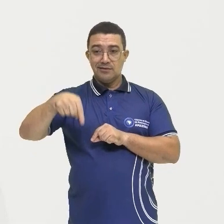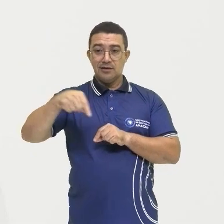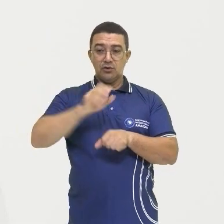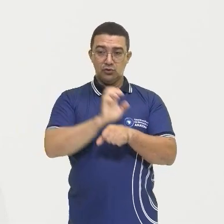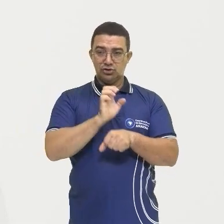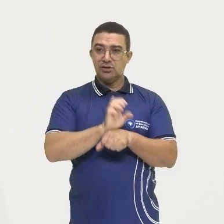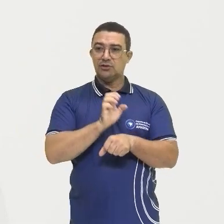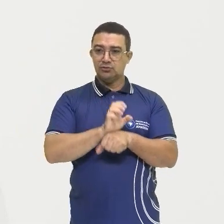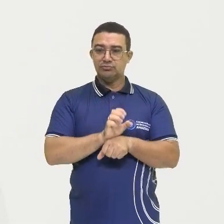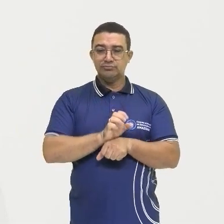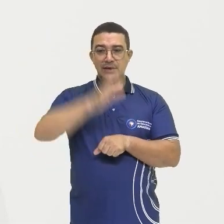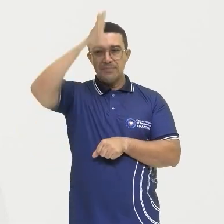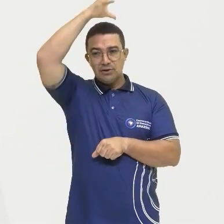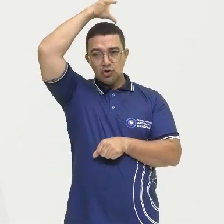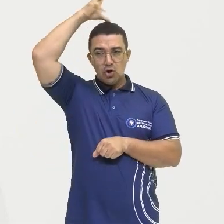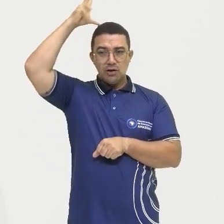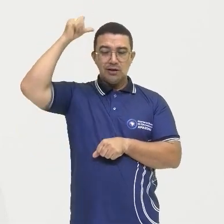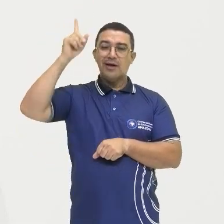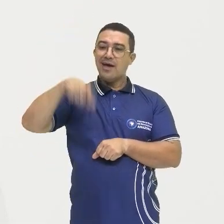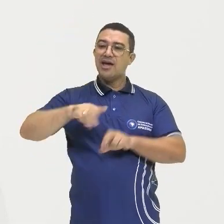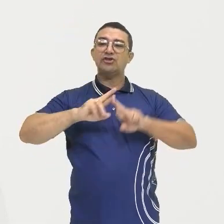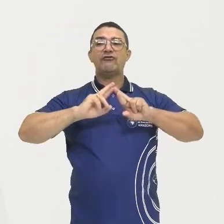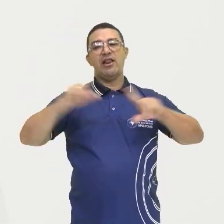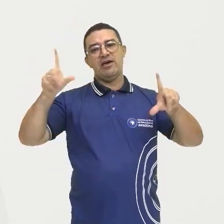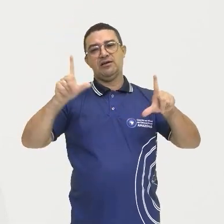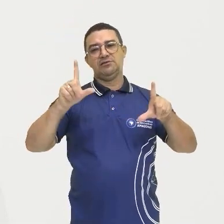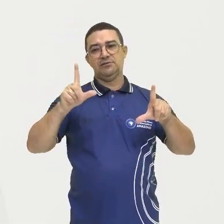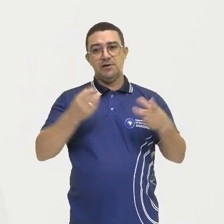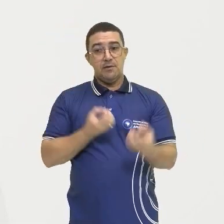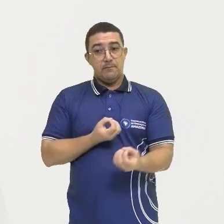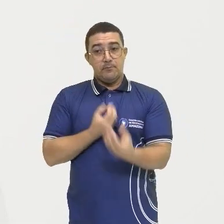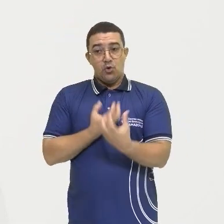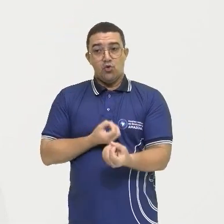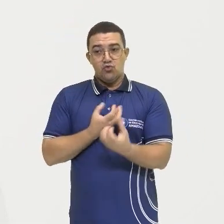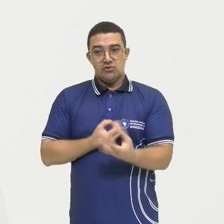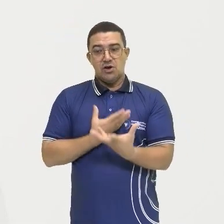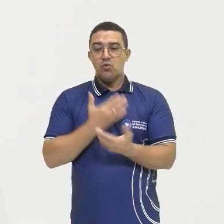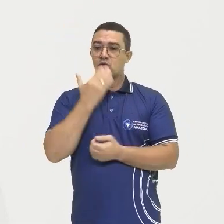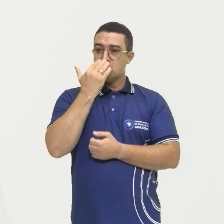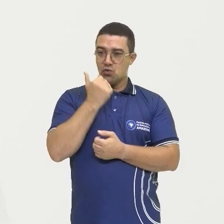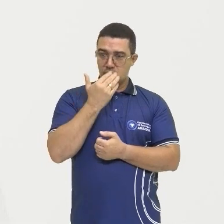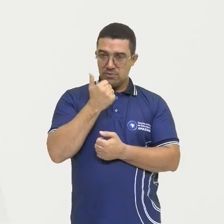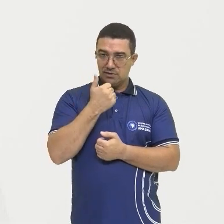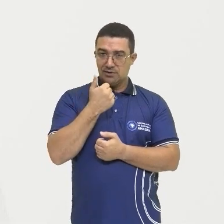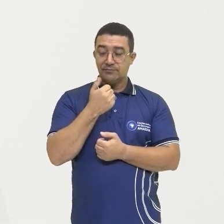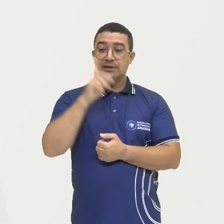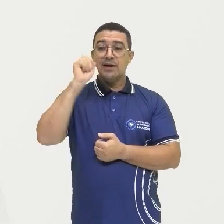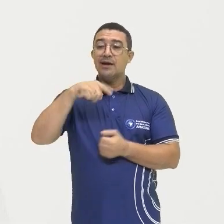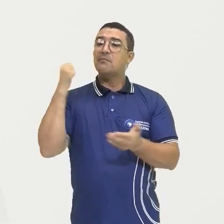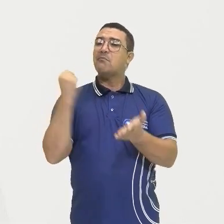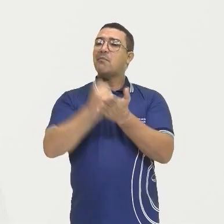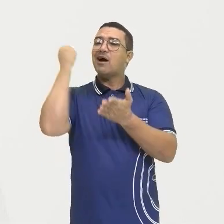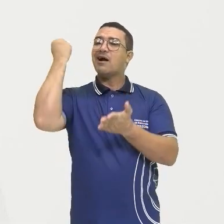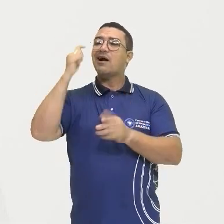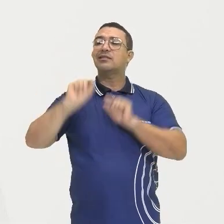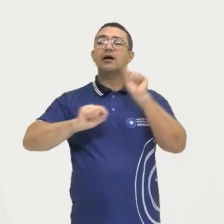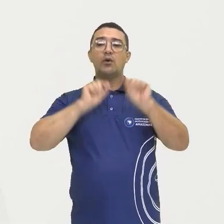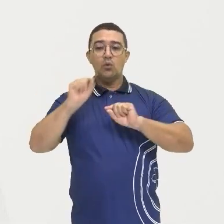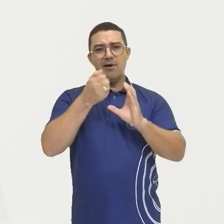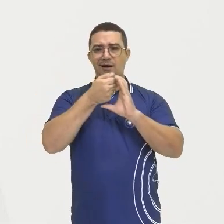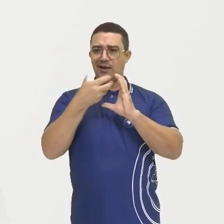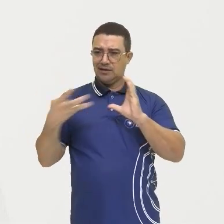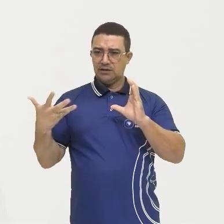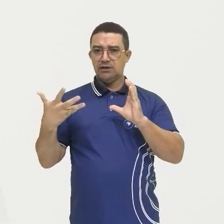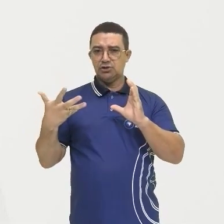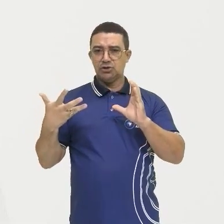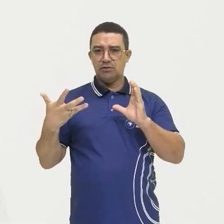bem diversificada, tá certo? Bem diversa. E essa produção, ela é marcada por